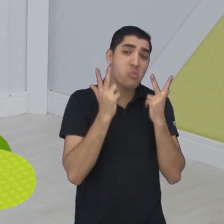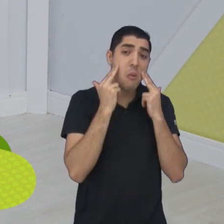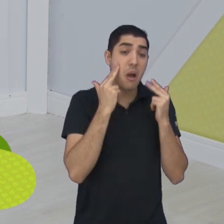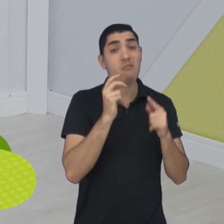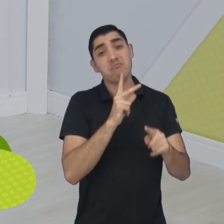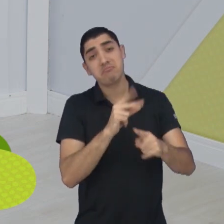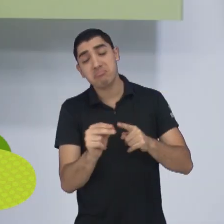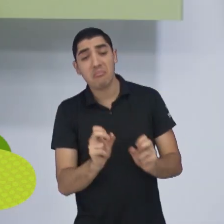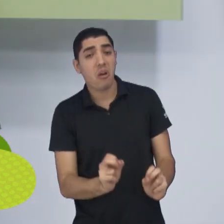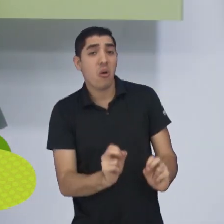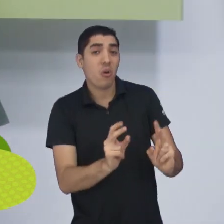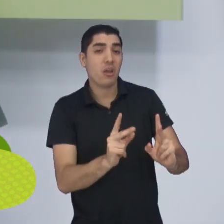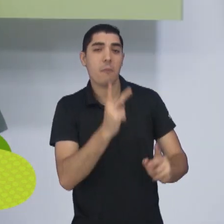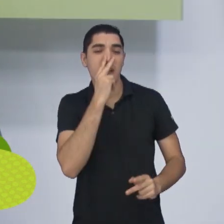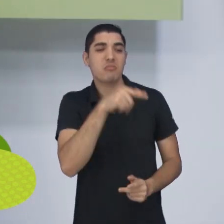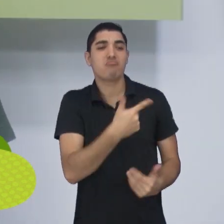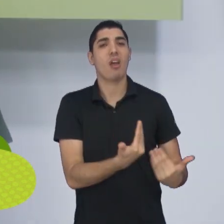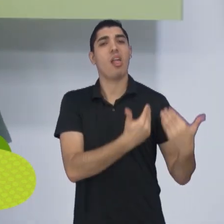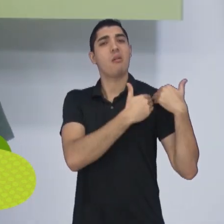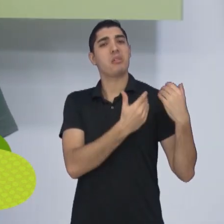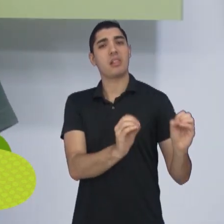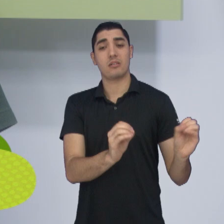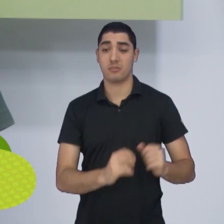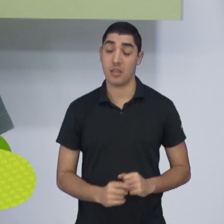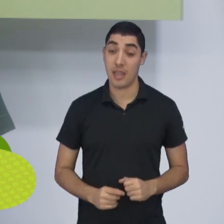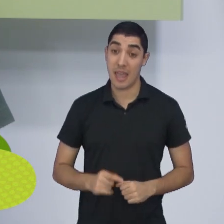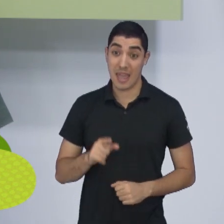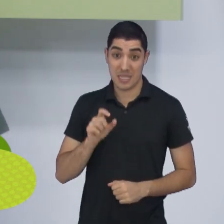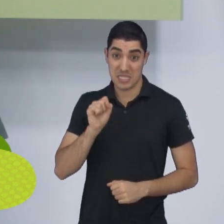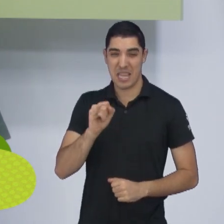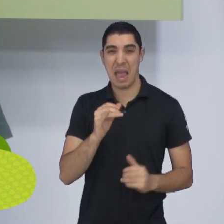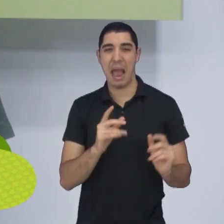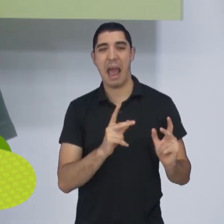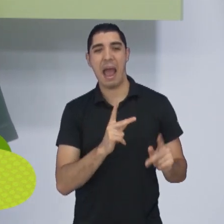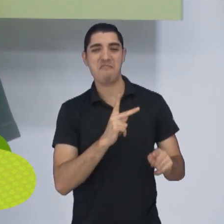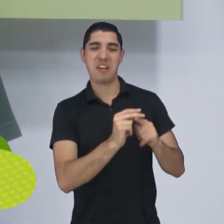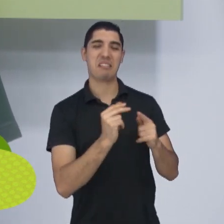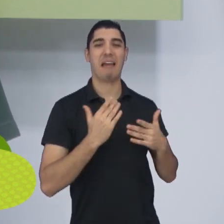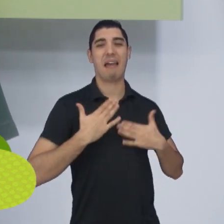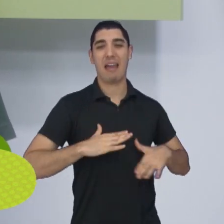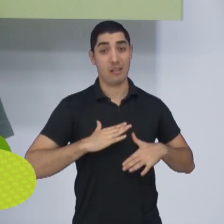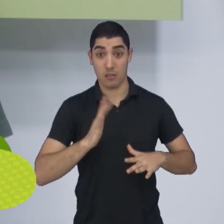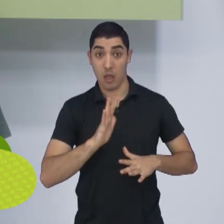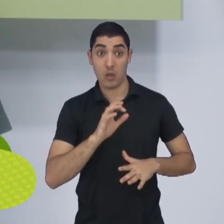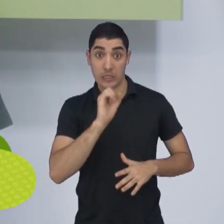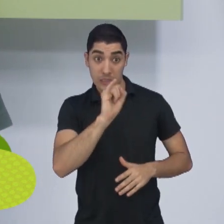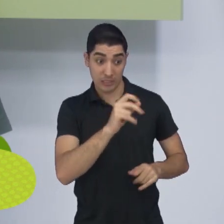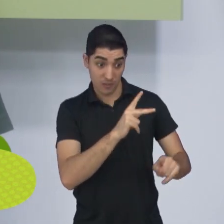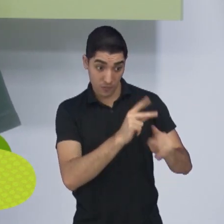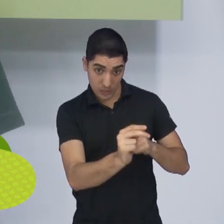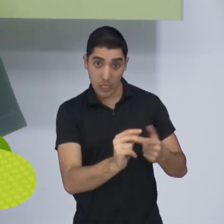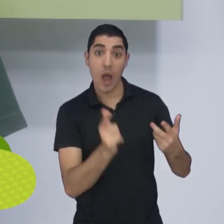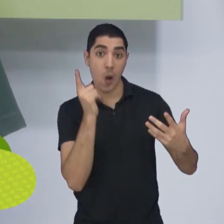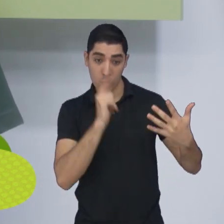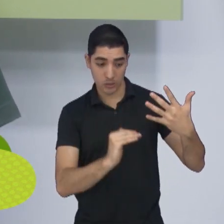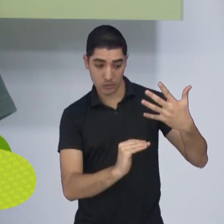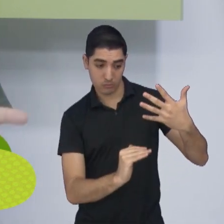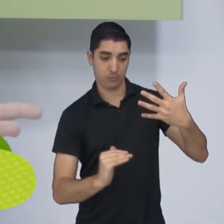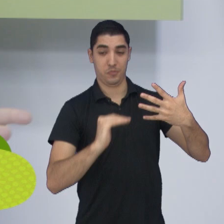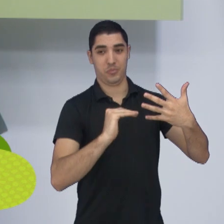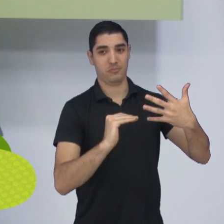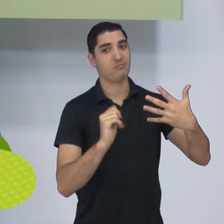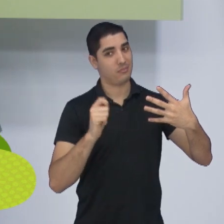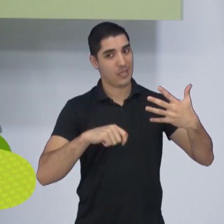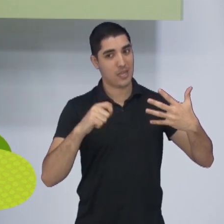com a partida. O se ganhar, ganhou não, né? Porque se ganhar já consegue sair, respirar um pouco da zona de rebaixamento.